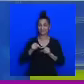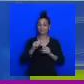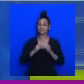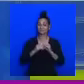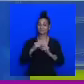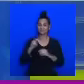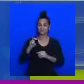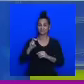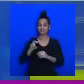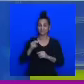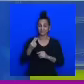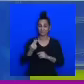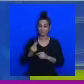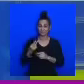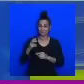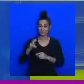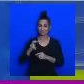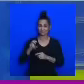concurso